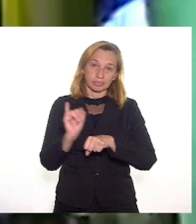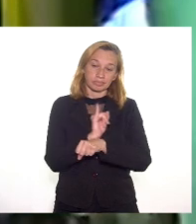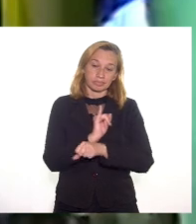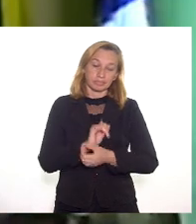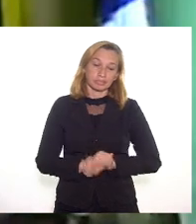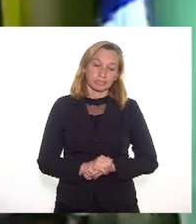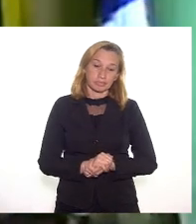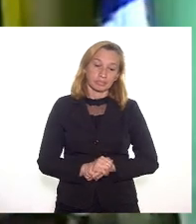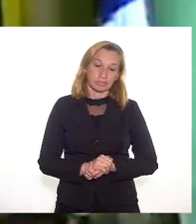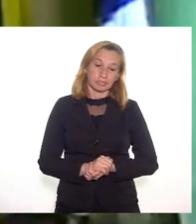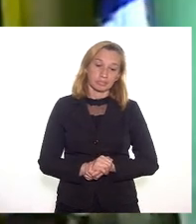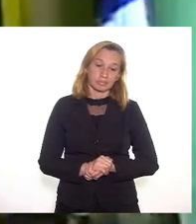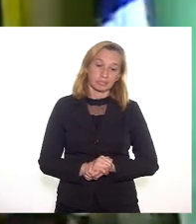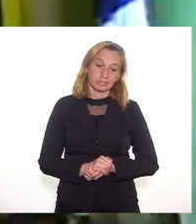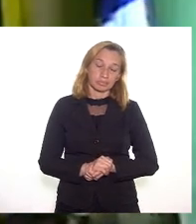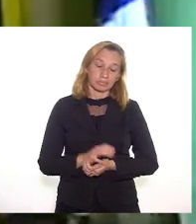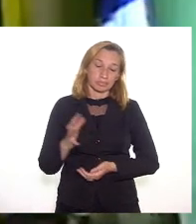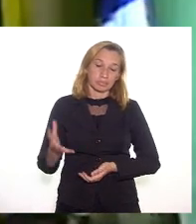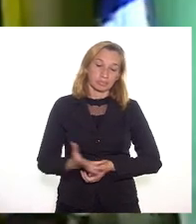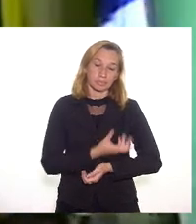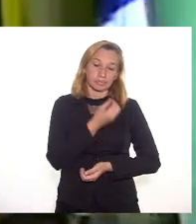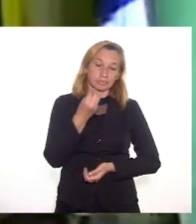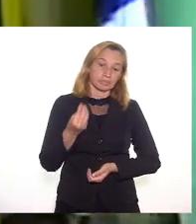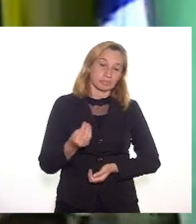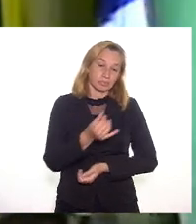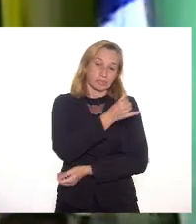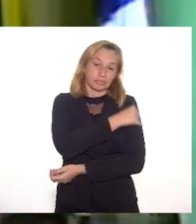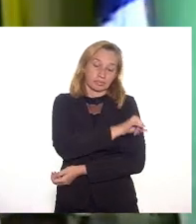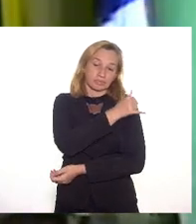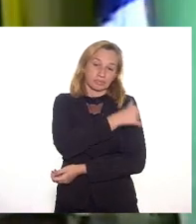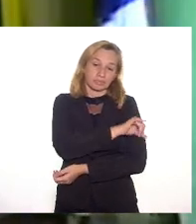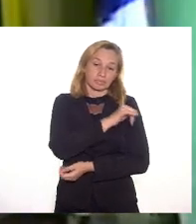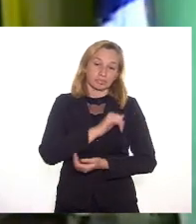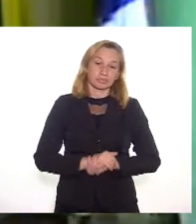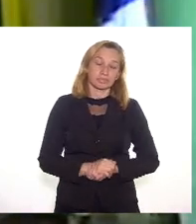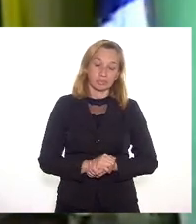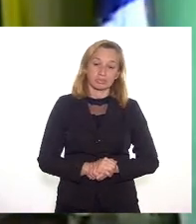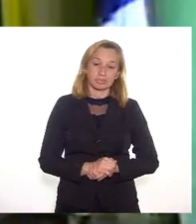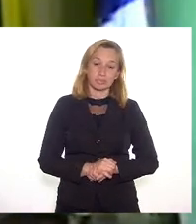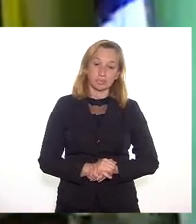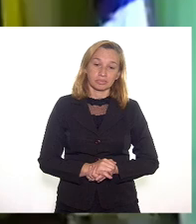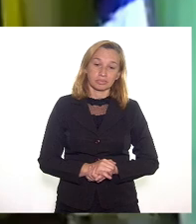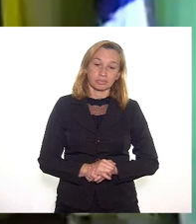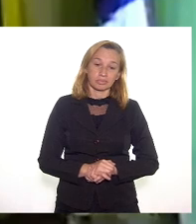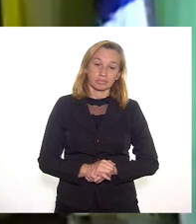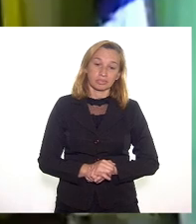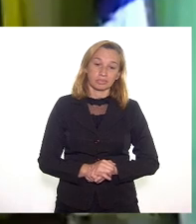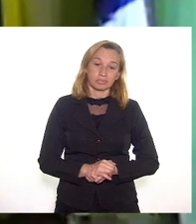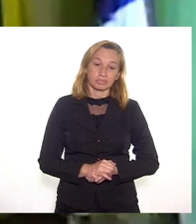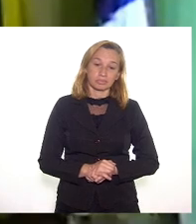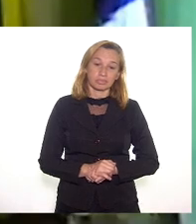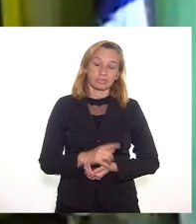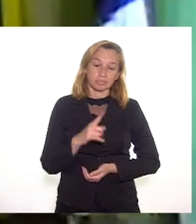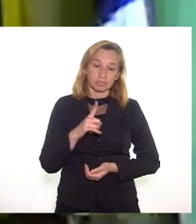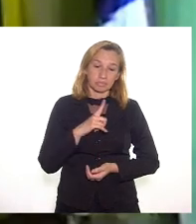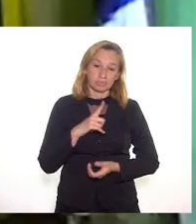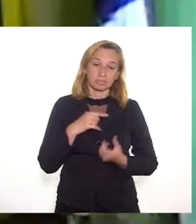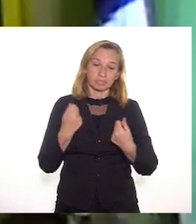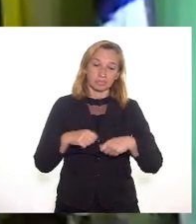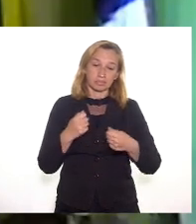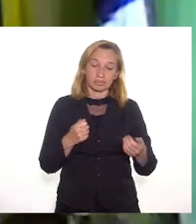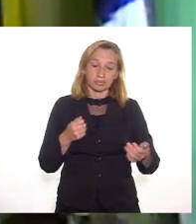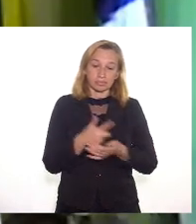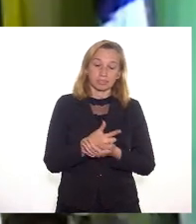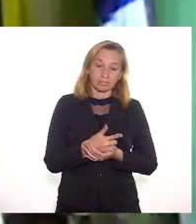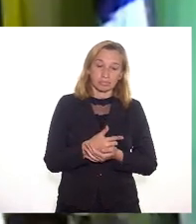salvar o Rio de Janeiro em termos efetivamente de condições para pagar a dívida com a